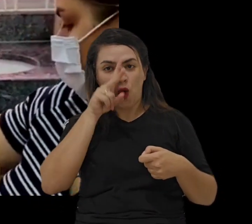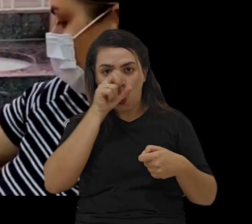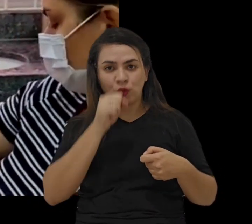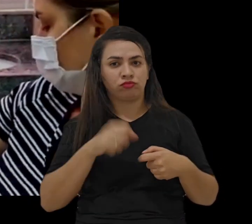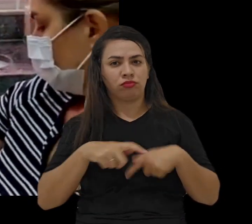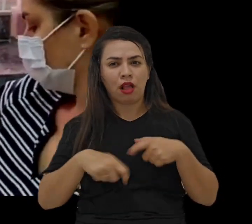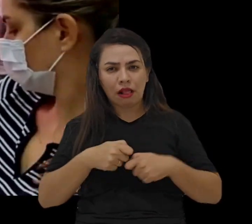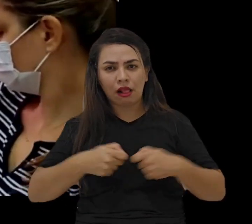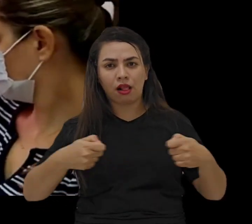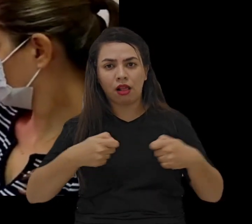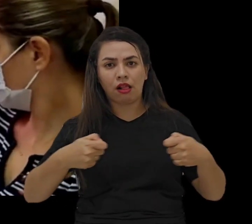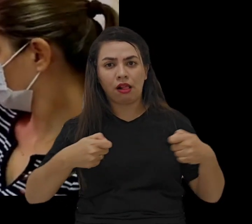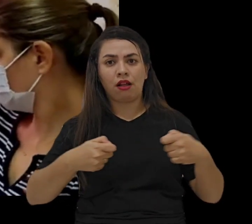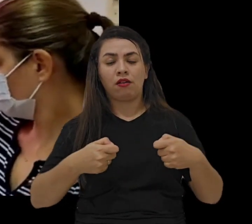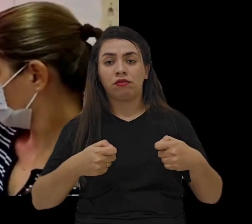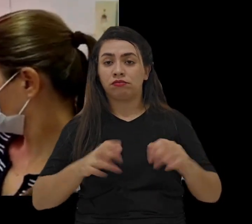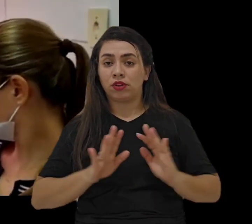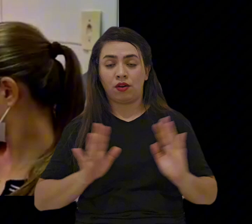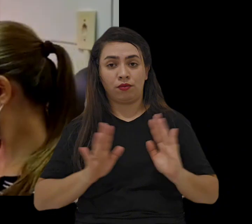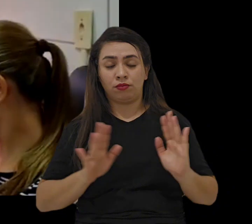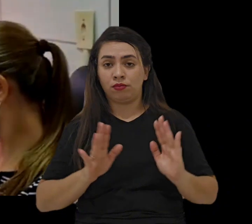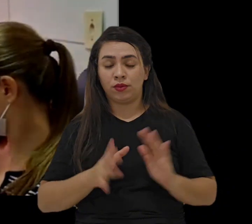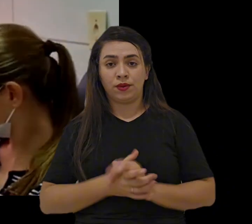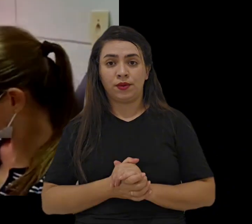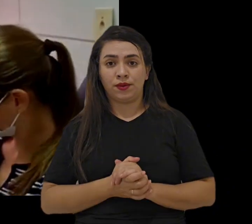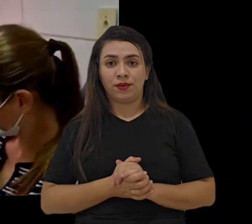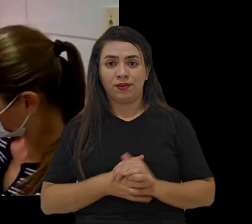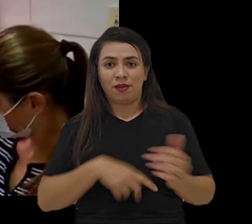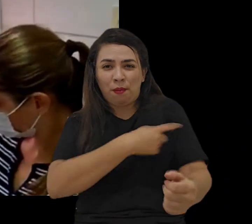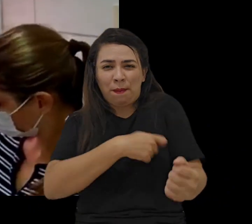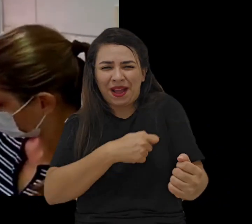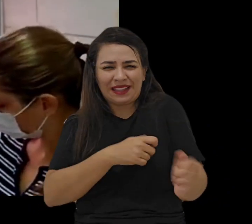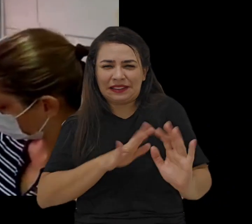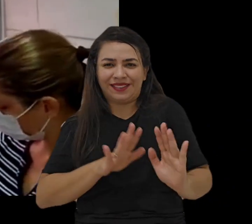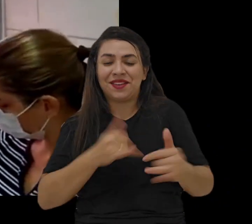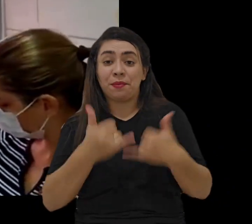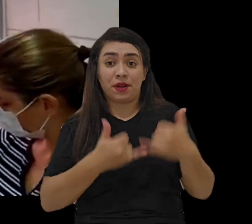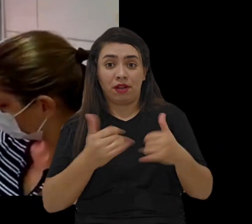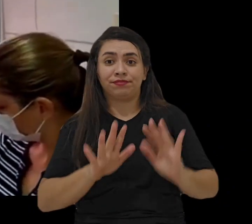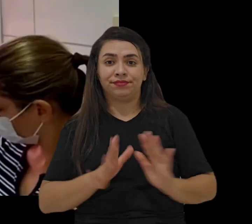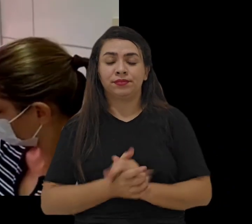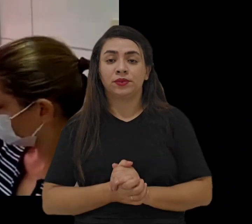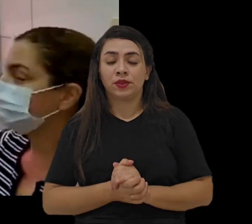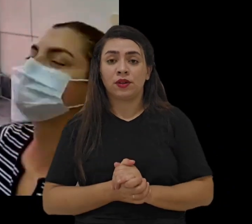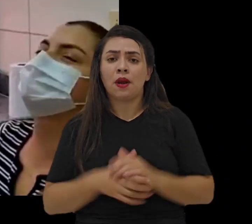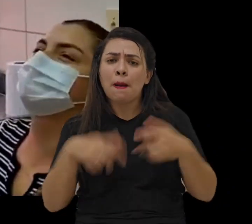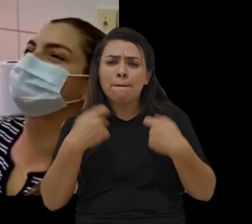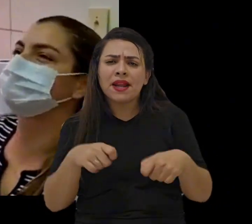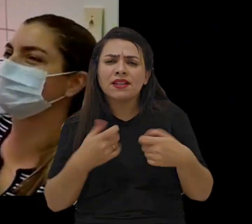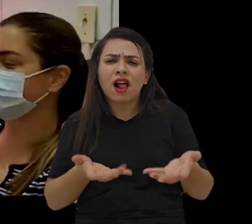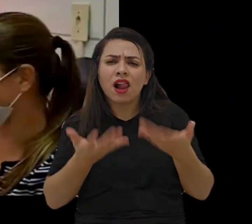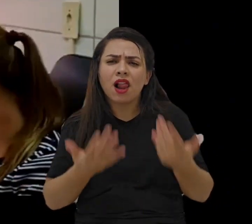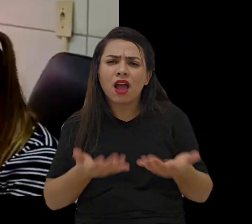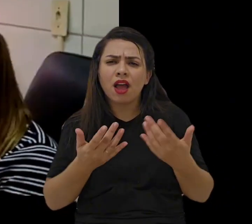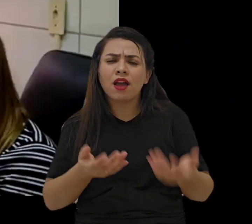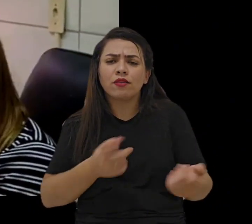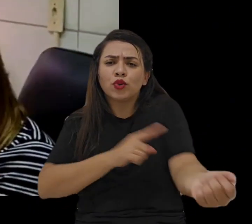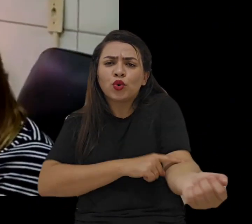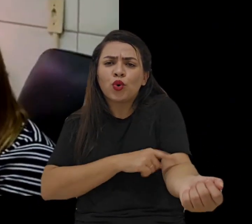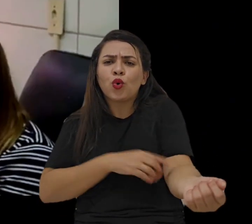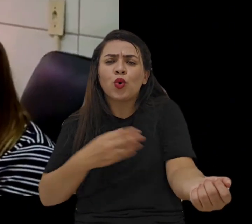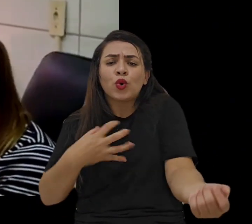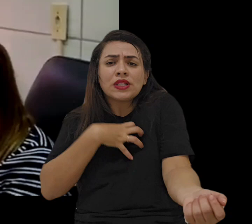Certo? Contanto que não fique muito apertado. Estão vendo aqui que está só um pouco. Está quase gangrenando o braço da pessoa.